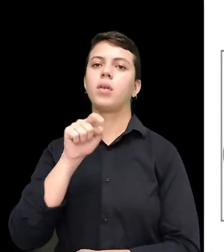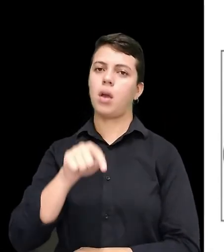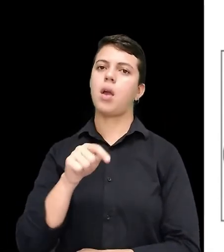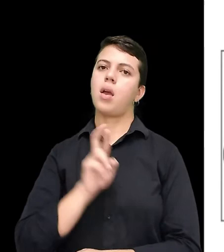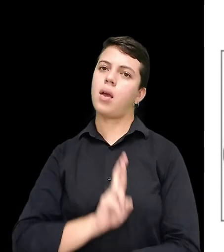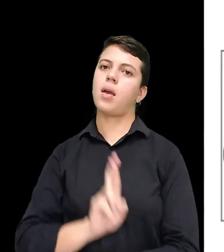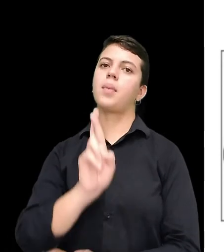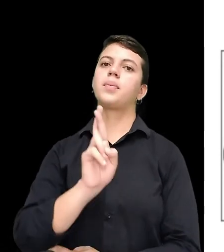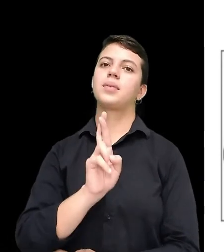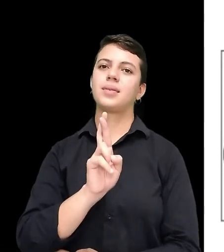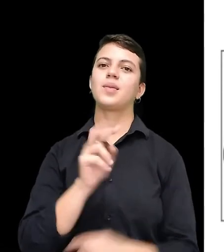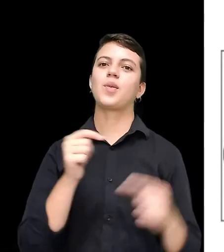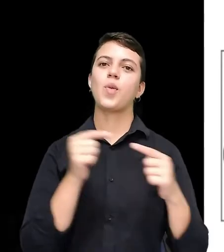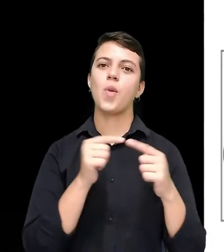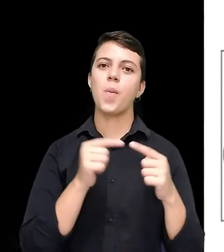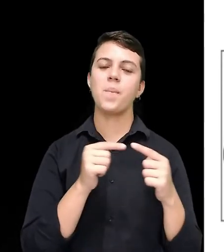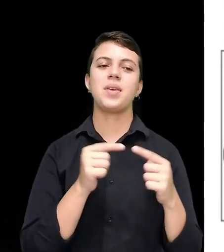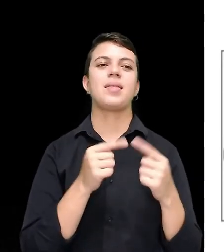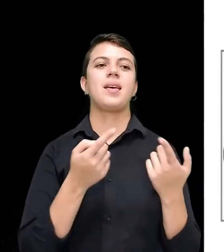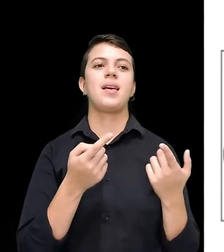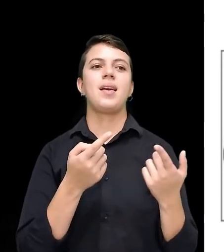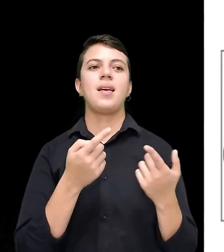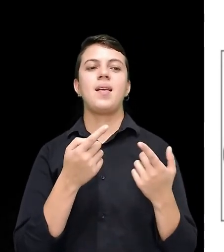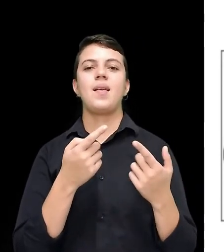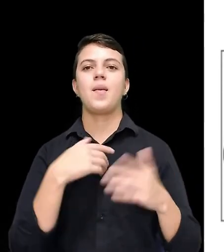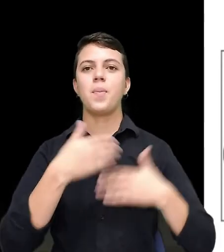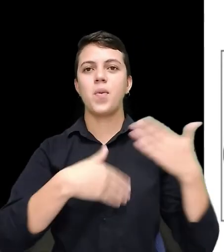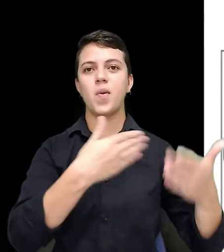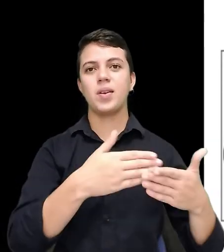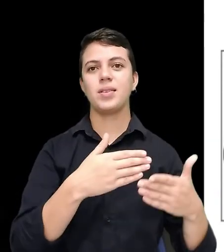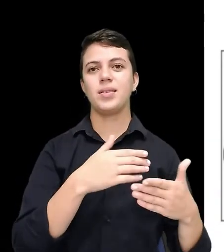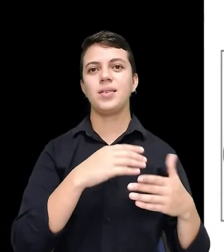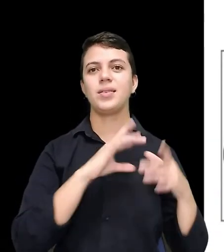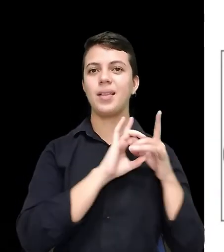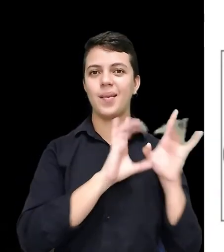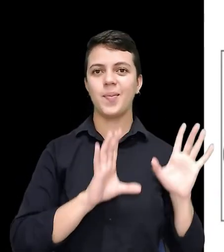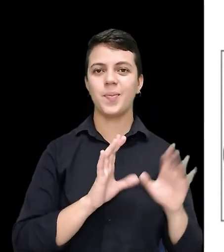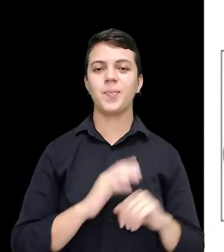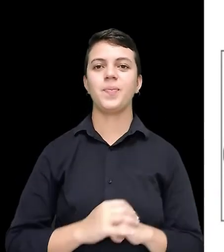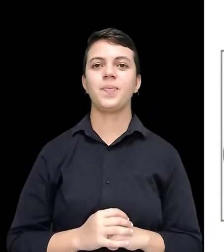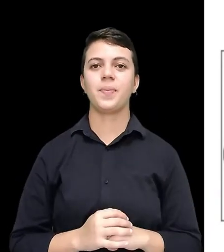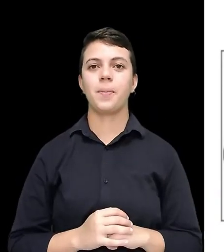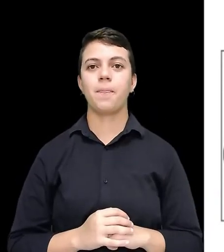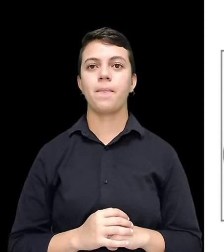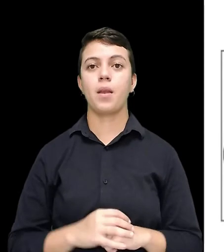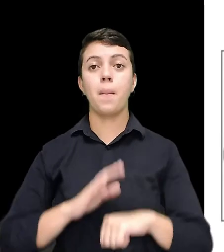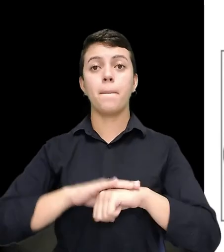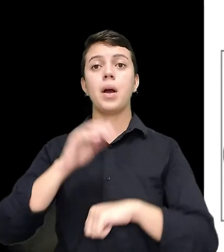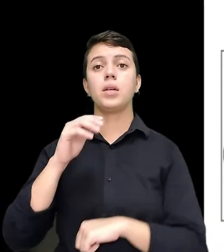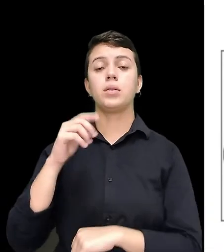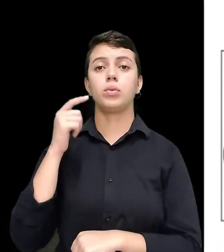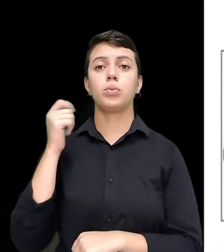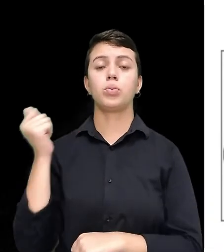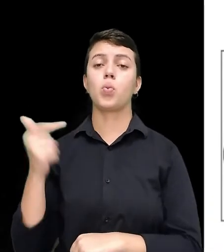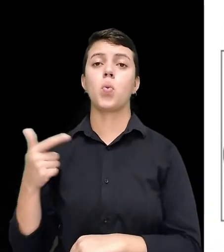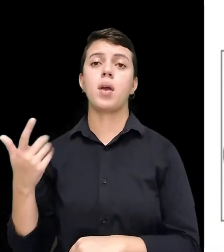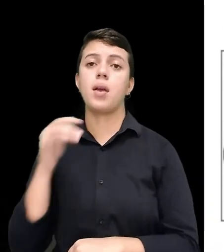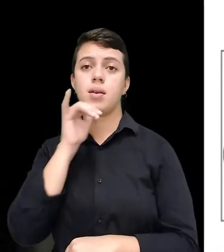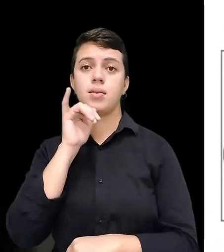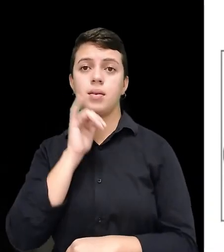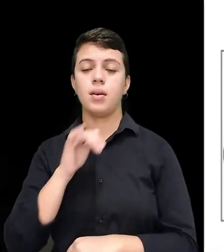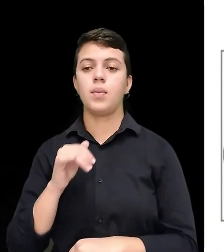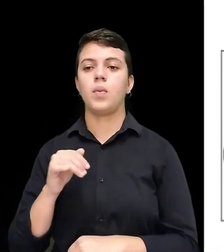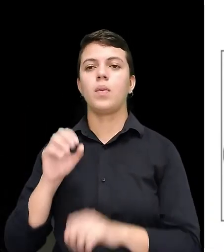pedagogia, é muito mais na atuação não formal, na educação popular, né? Aqui, a construção